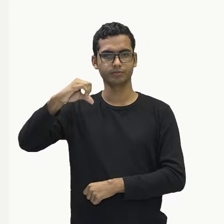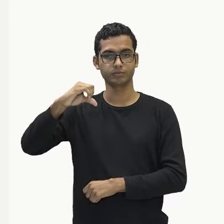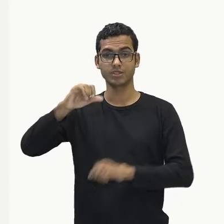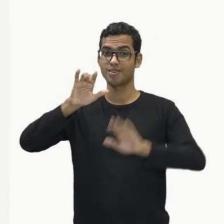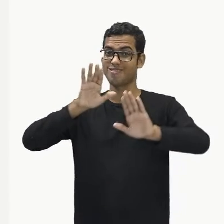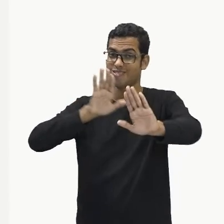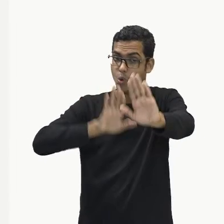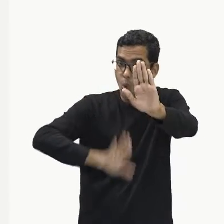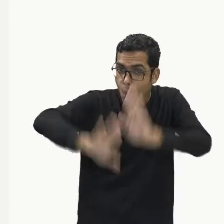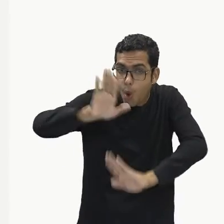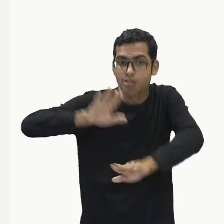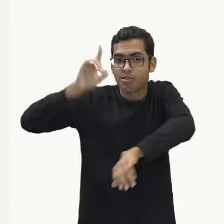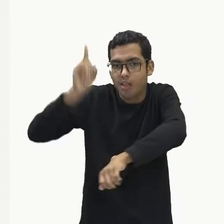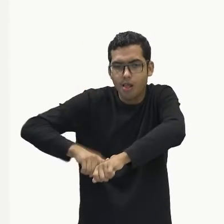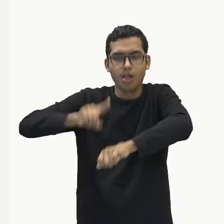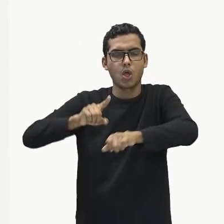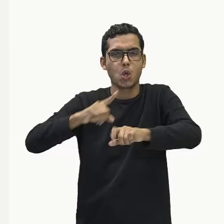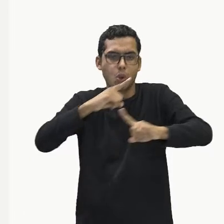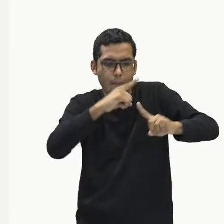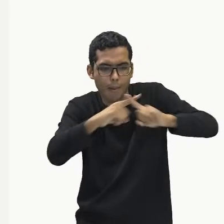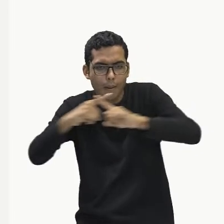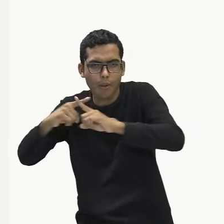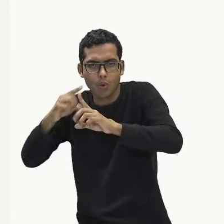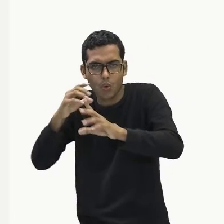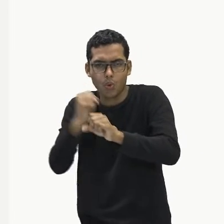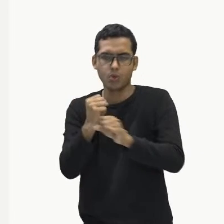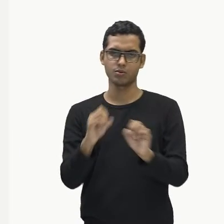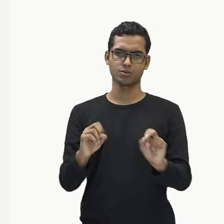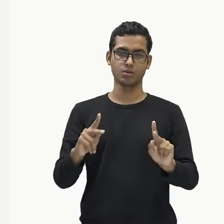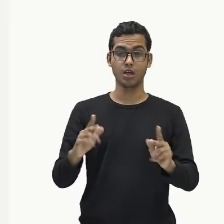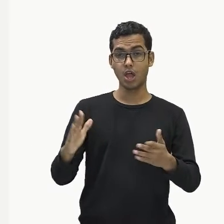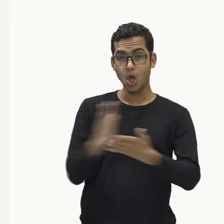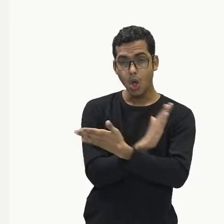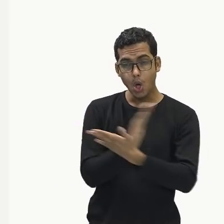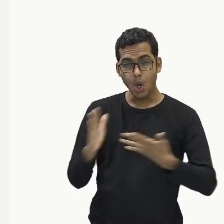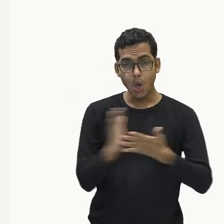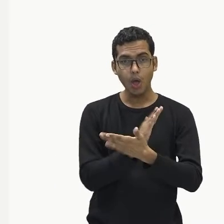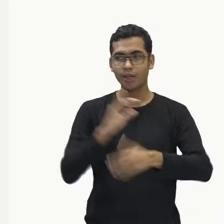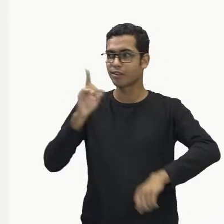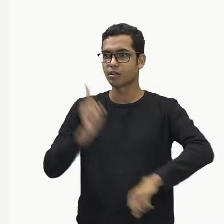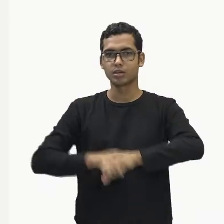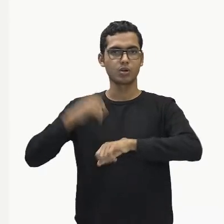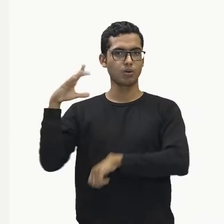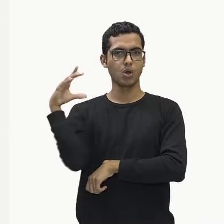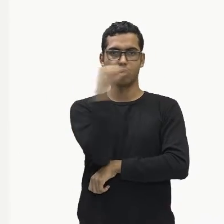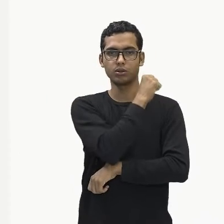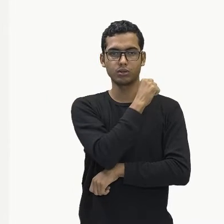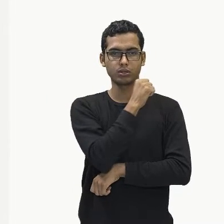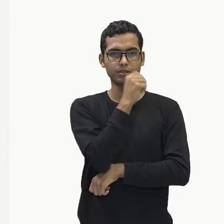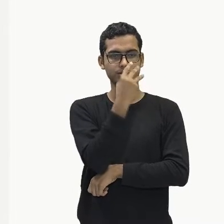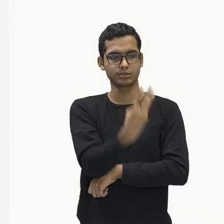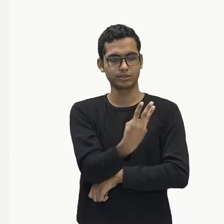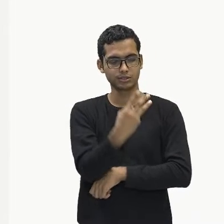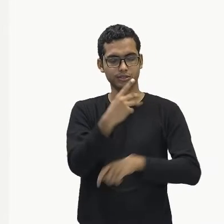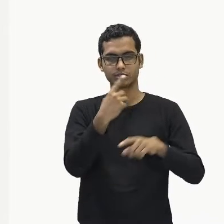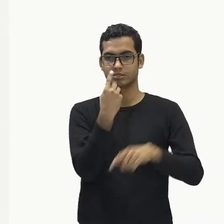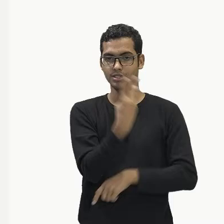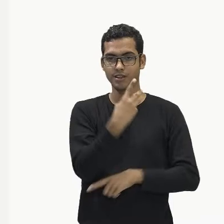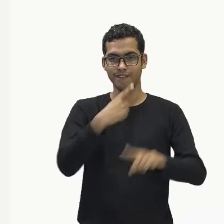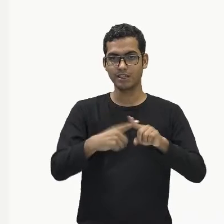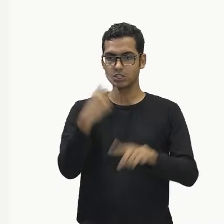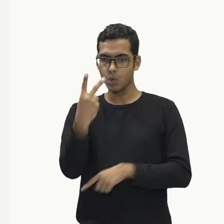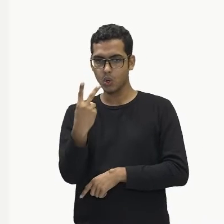você desenvolver aqui essa multiplicação. Alguns, na pressa, acabam fazendo 3 vezes 2, mas não